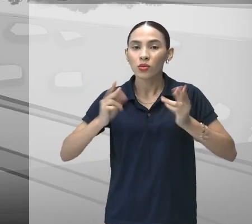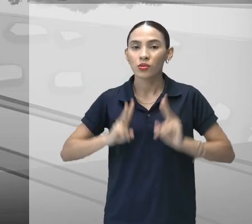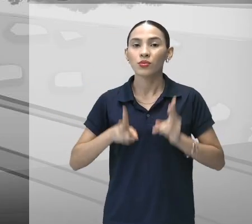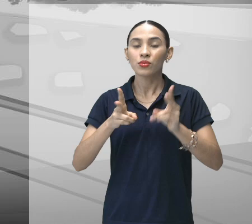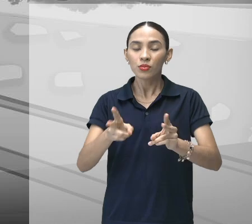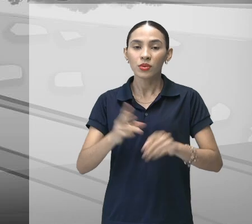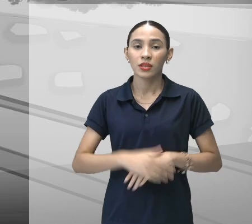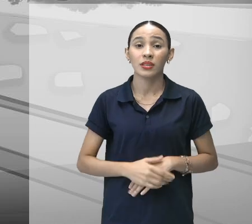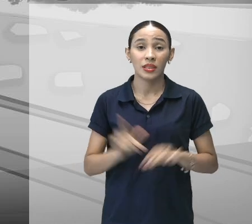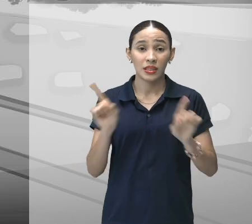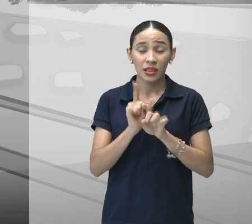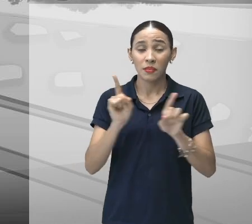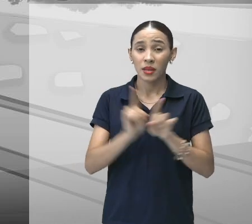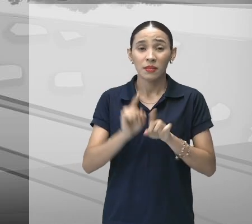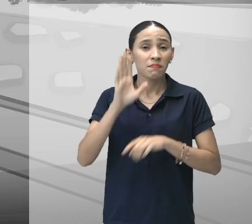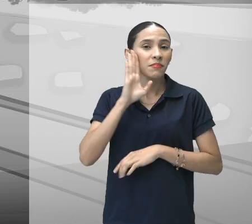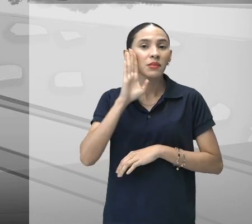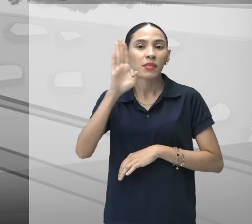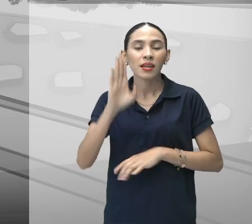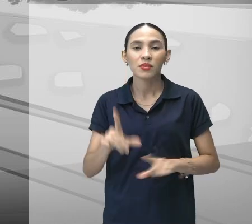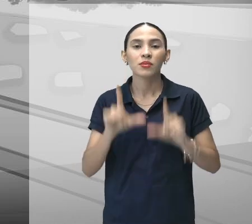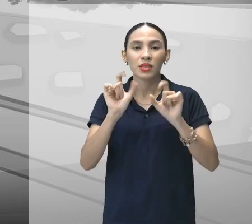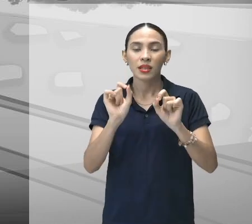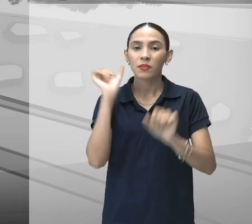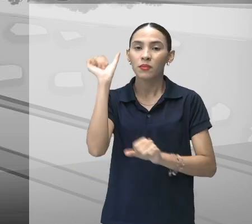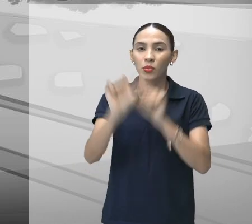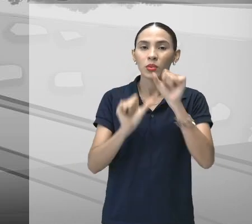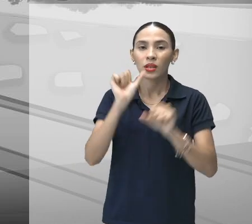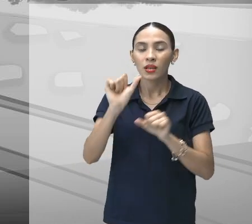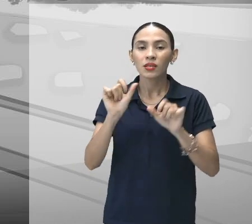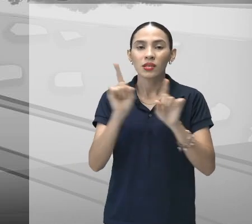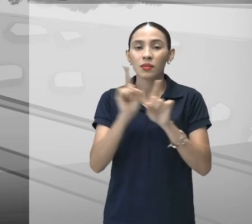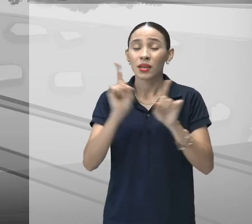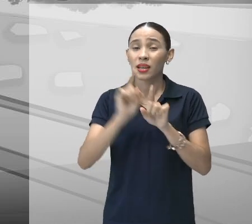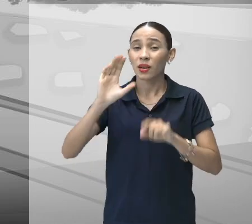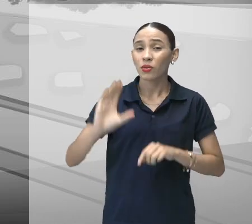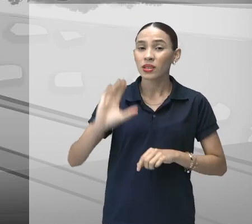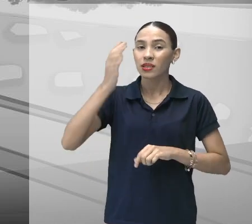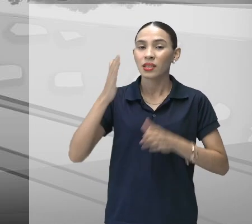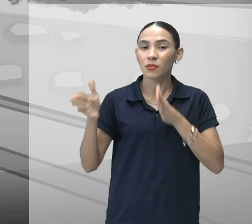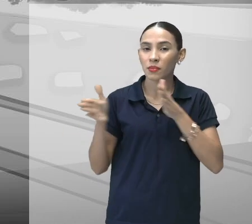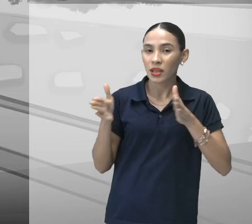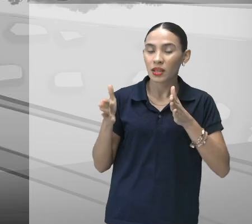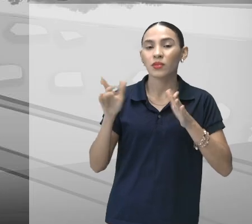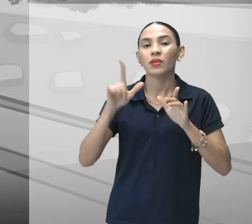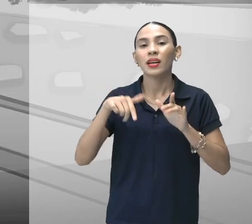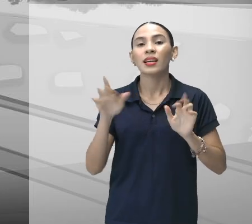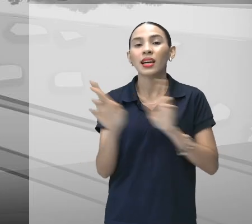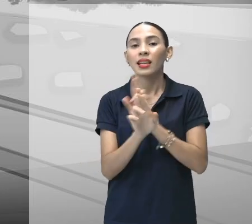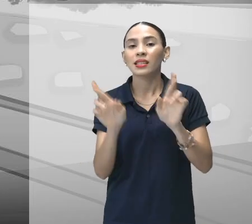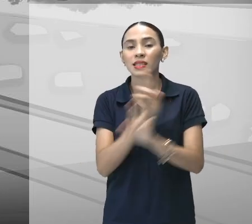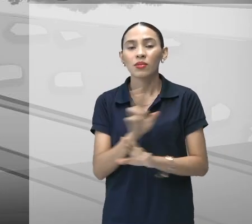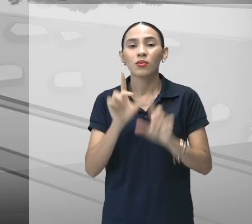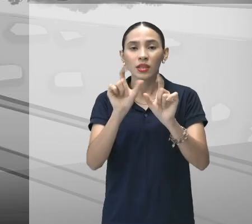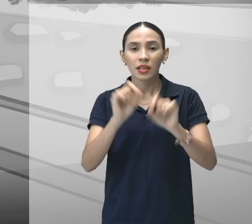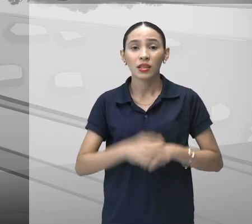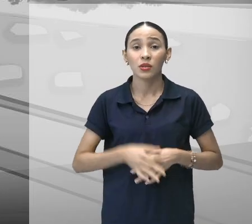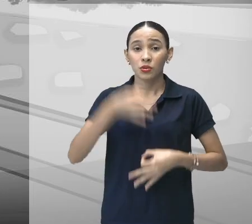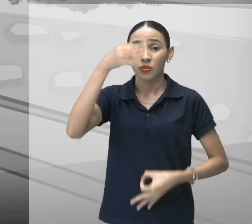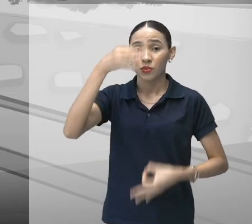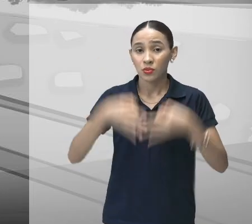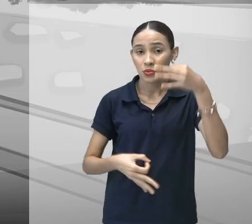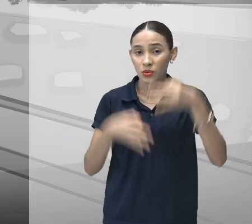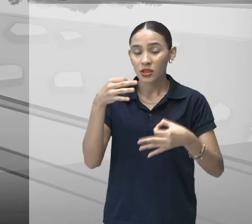atuais. Inclusive, uma das grandes transformações que ocorreram nesse período foi em relação à chamada